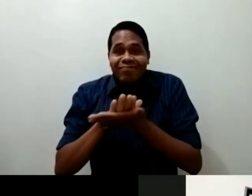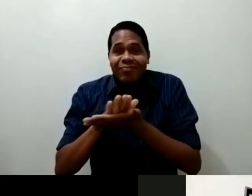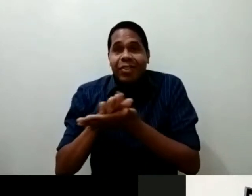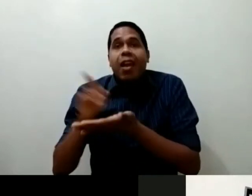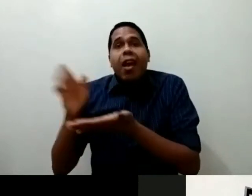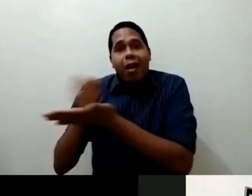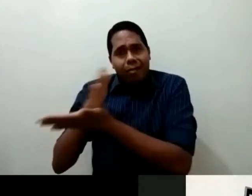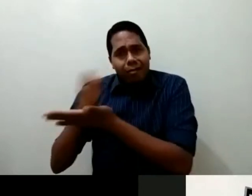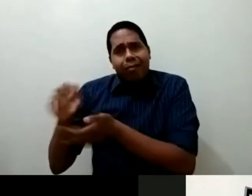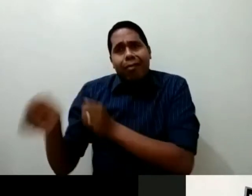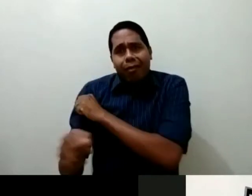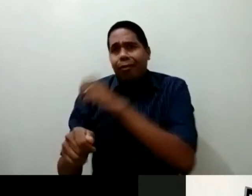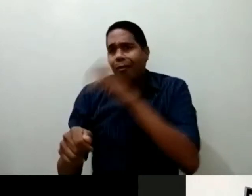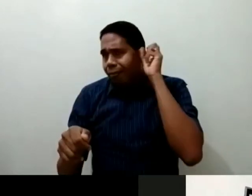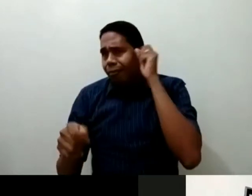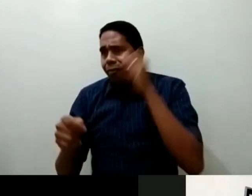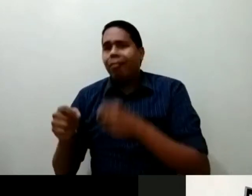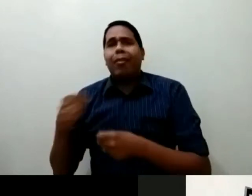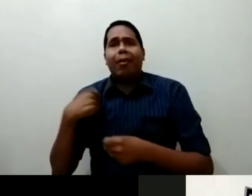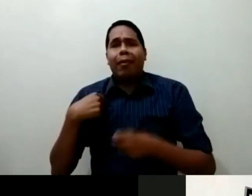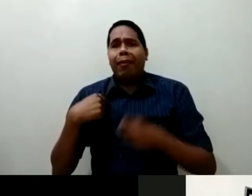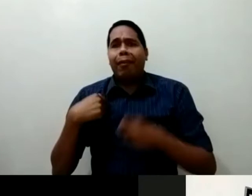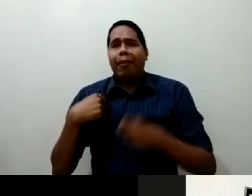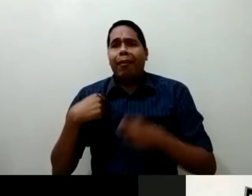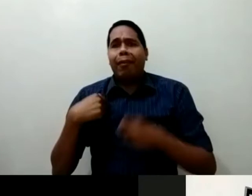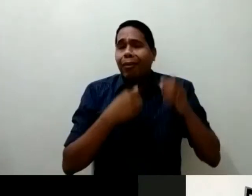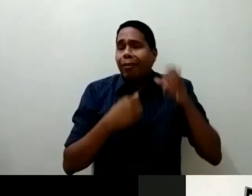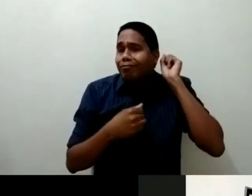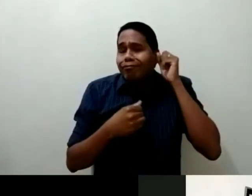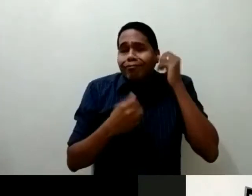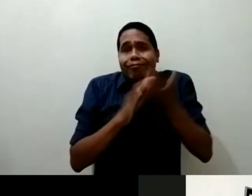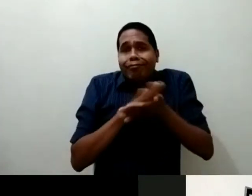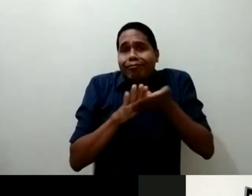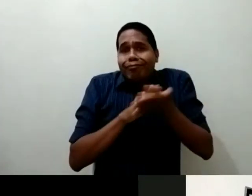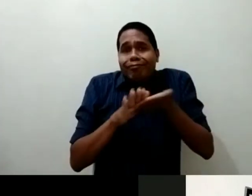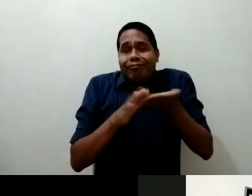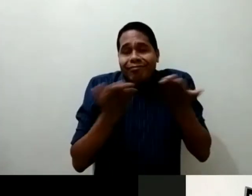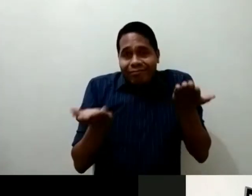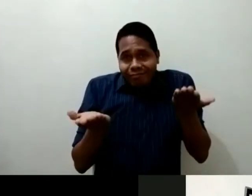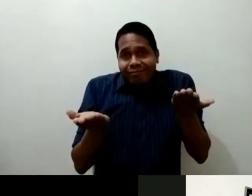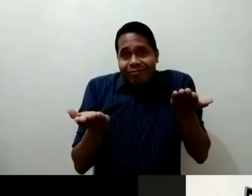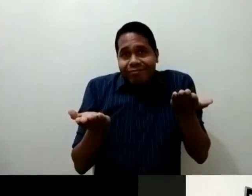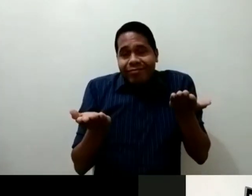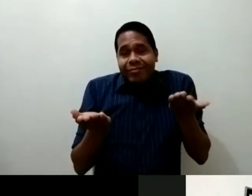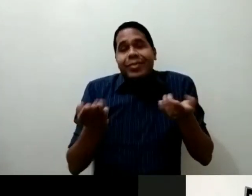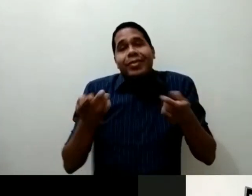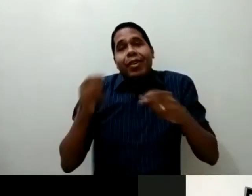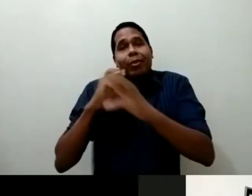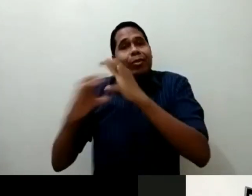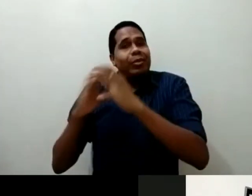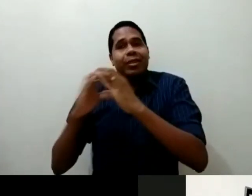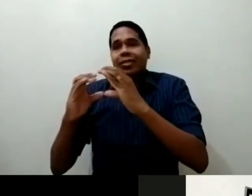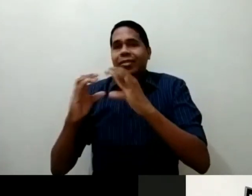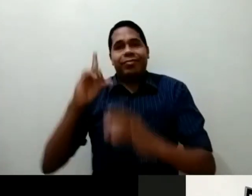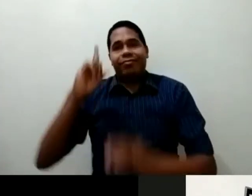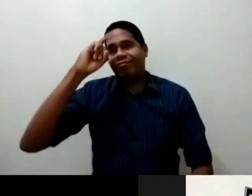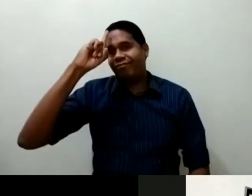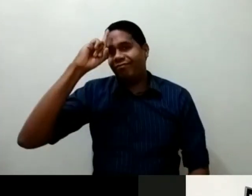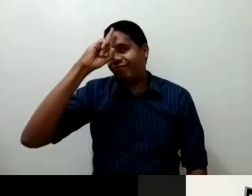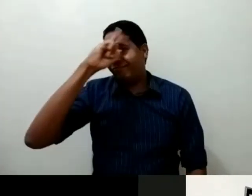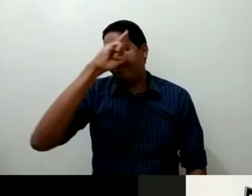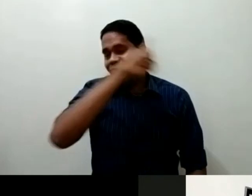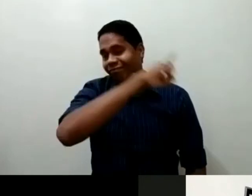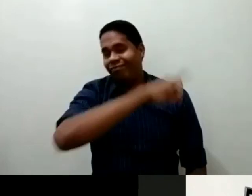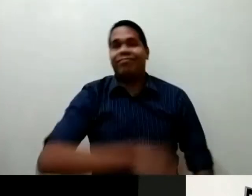sabia o que estava sendo dito. Alguns ouvintes sabiam, claro, né? Sabiam o que o professor estava